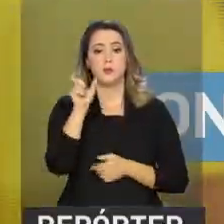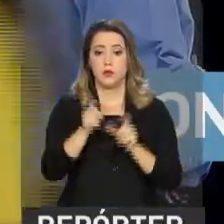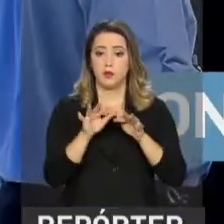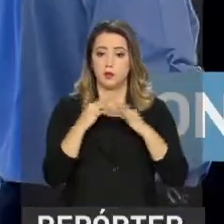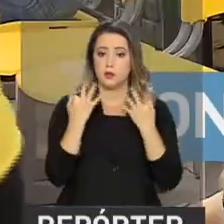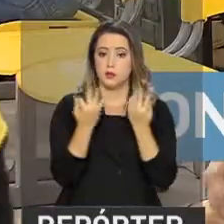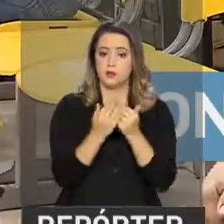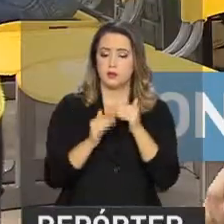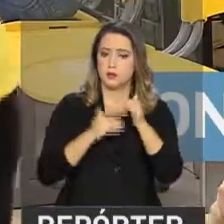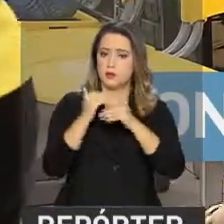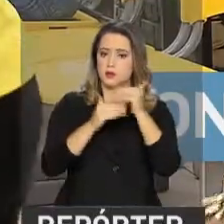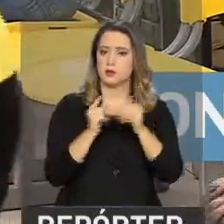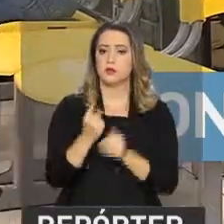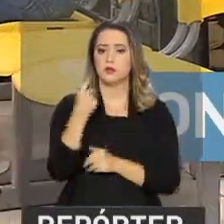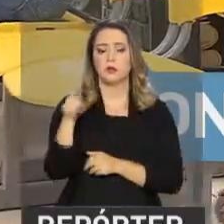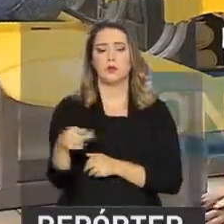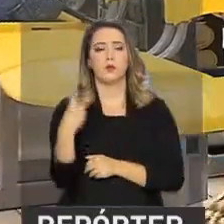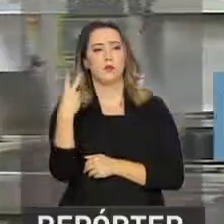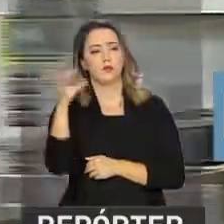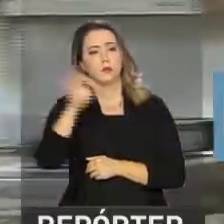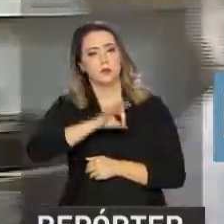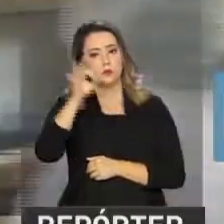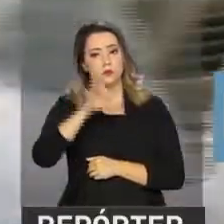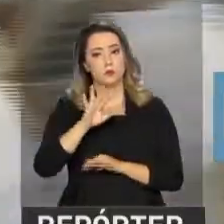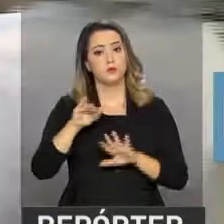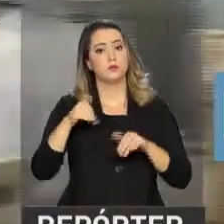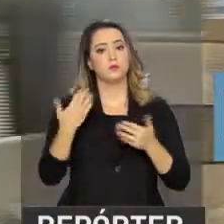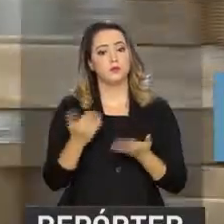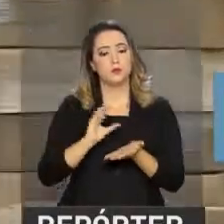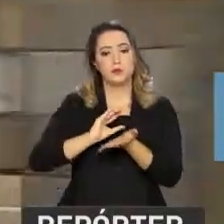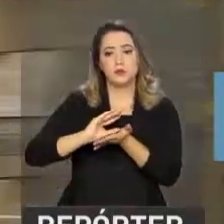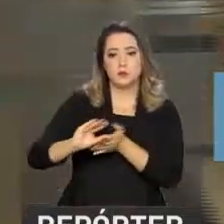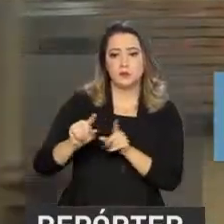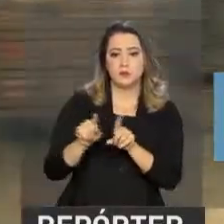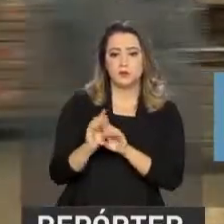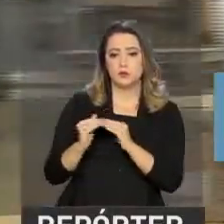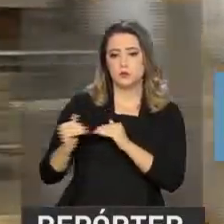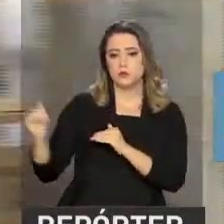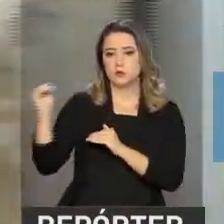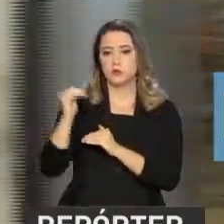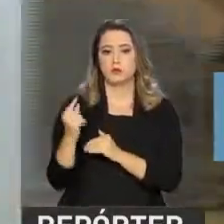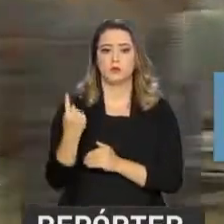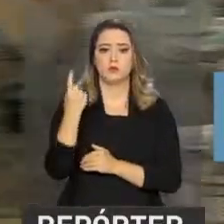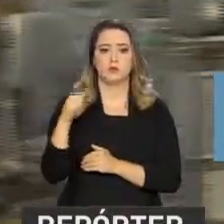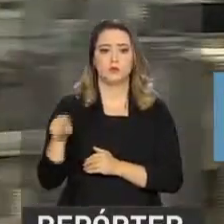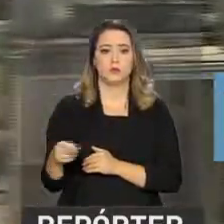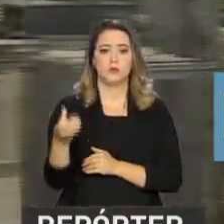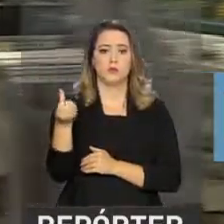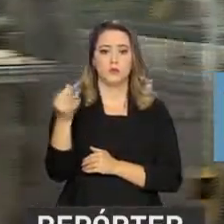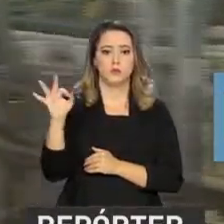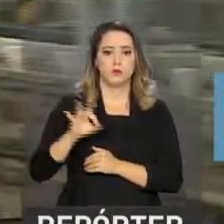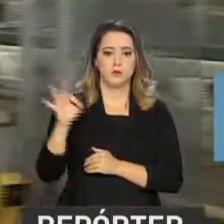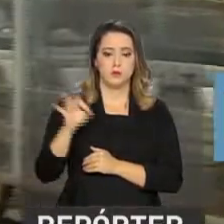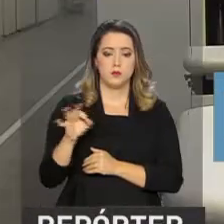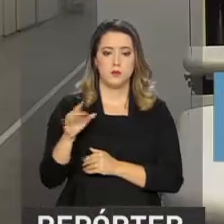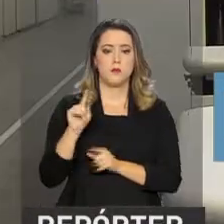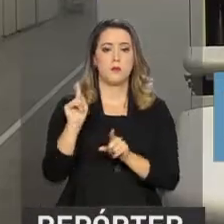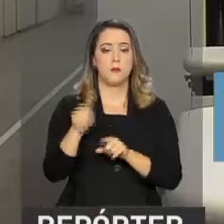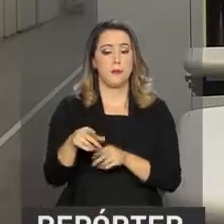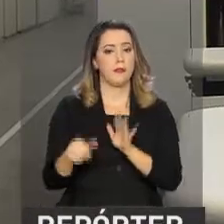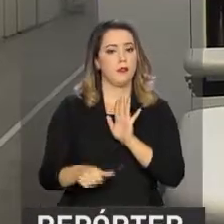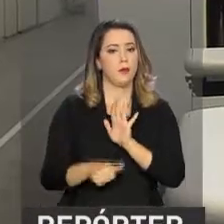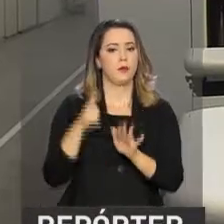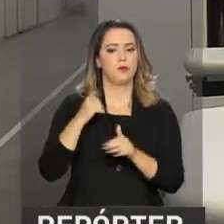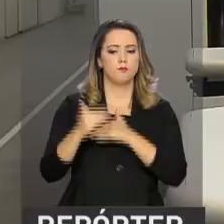cresceu 1,2 por cento enquanto os investimentos aumentaram 1,6 por cento foi o